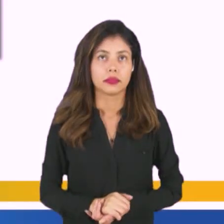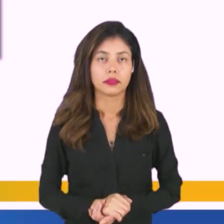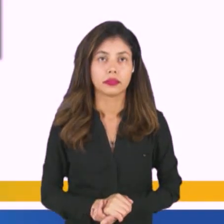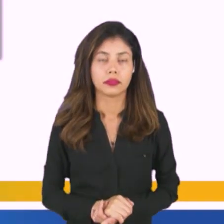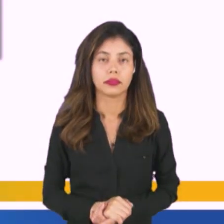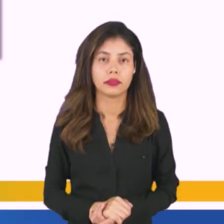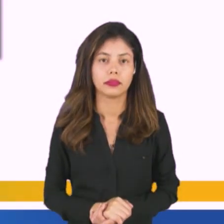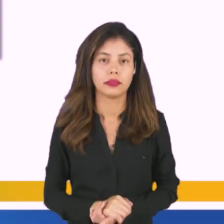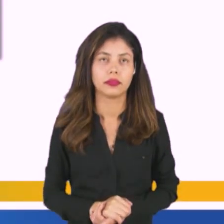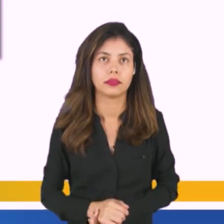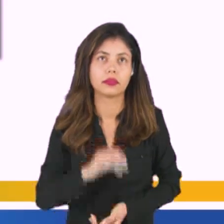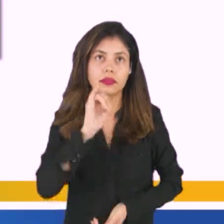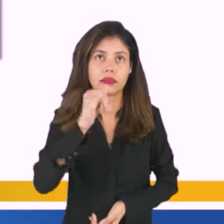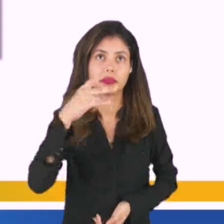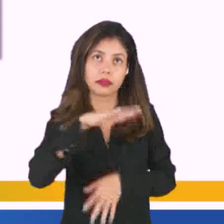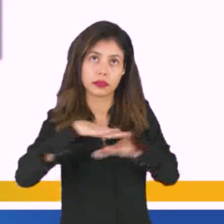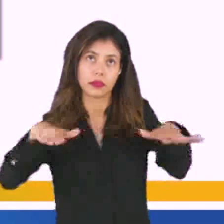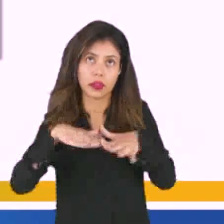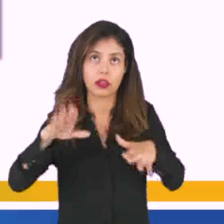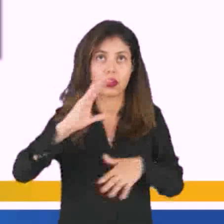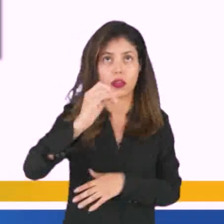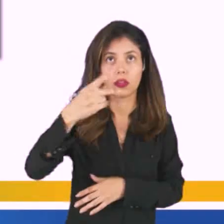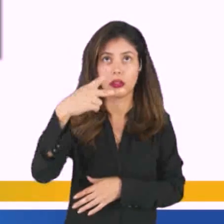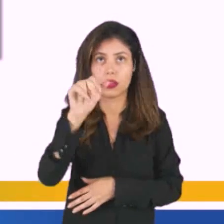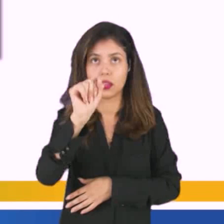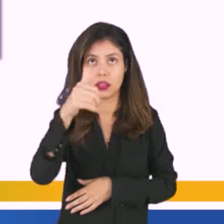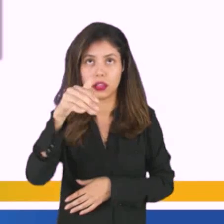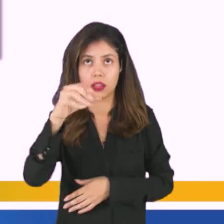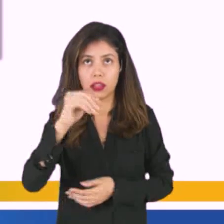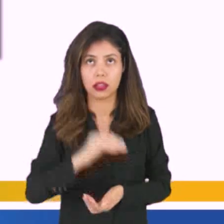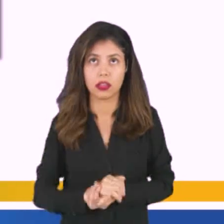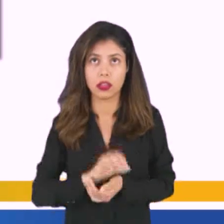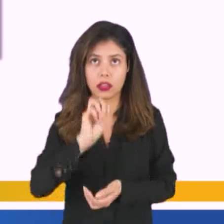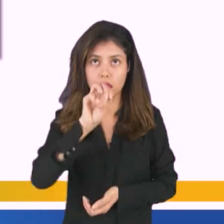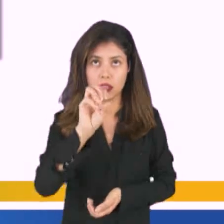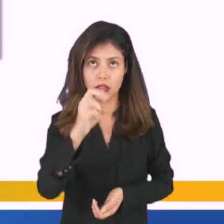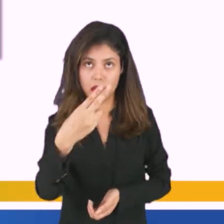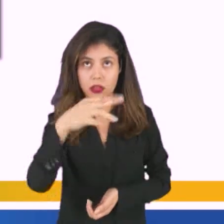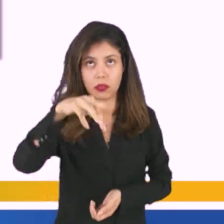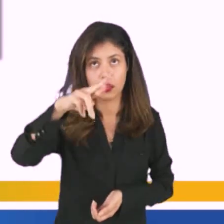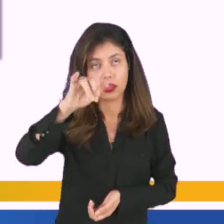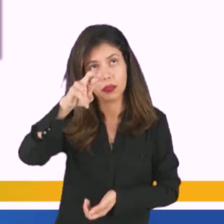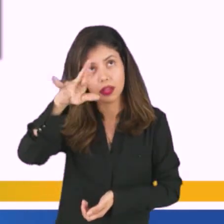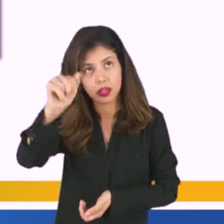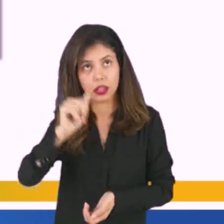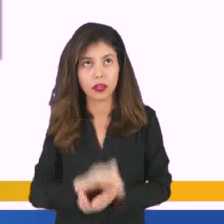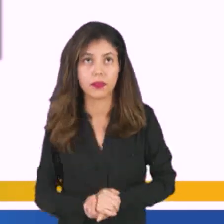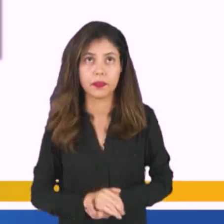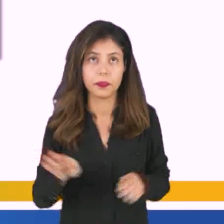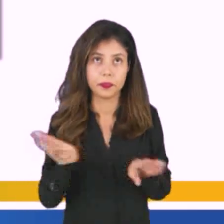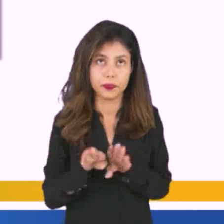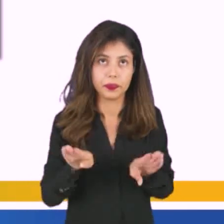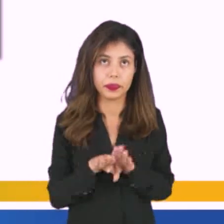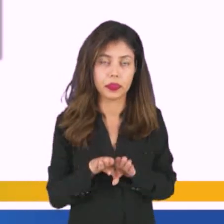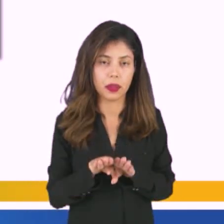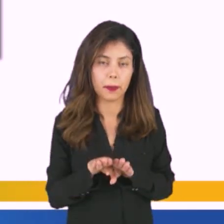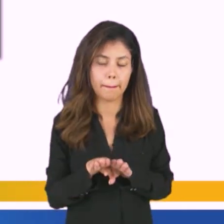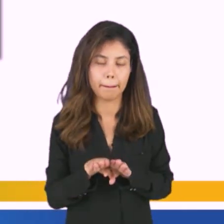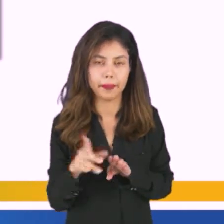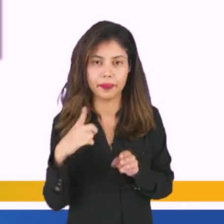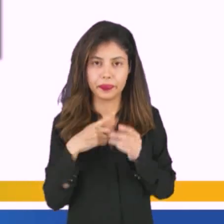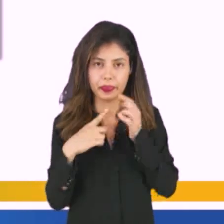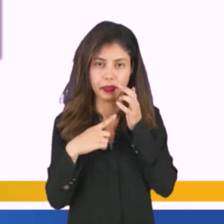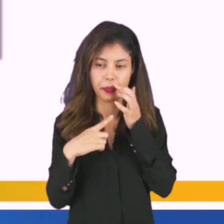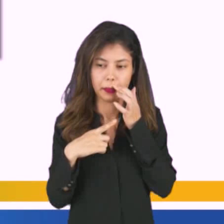Isomeria plana de compensação ou metameria. Então, nós temos uma espécie